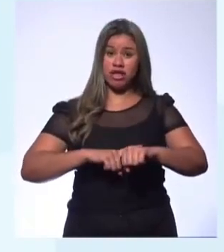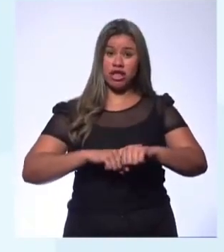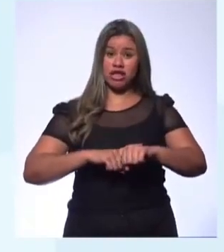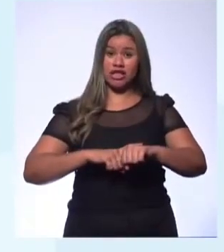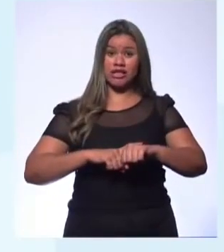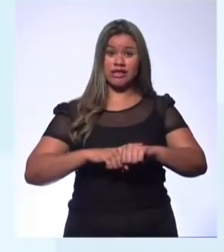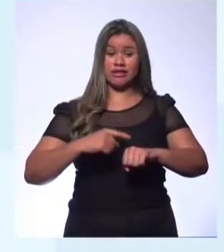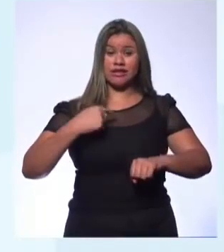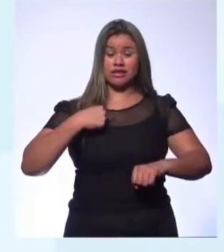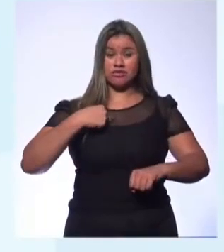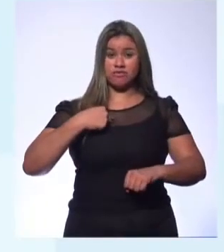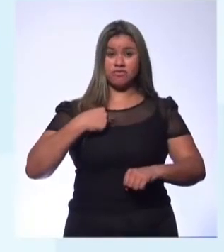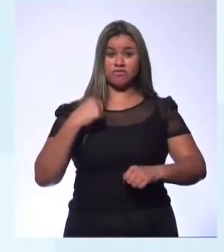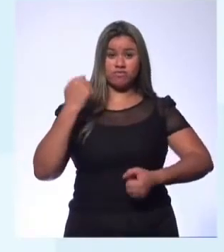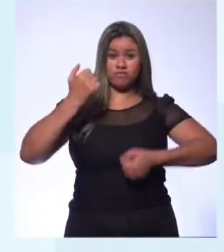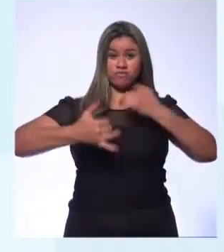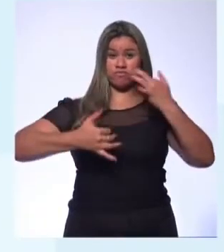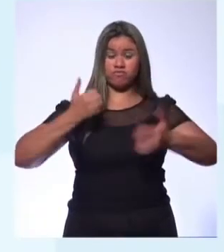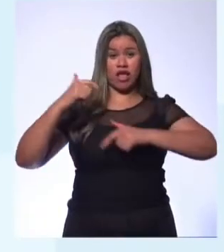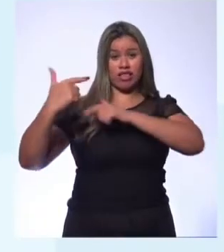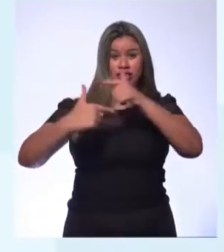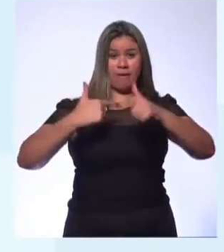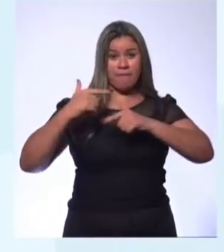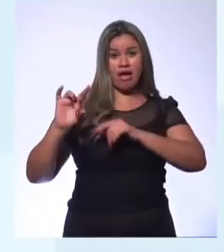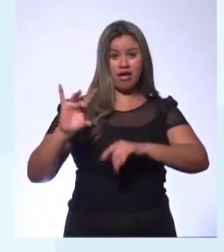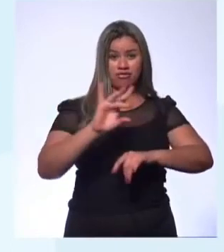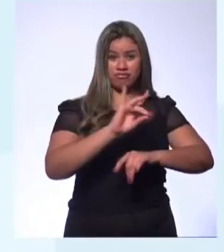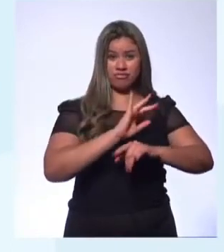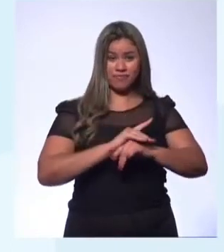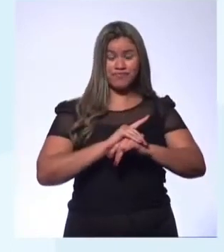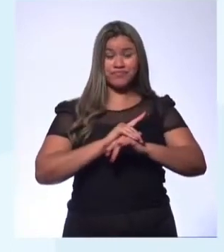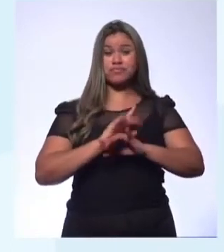que ides prestar contas dos vossos trabalhos,